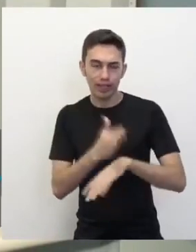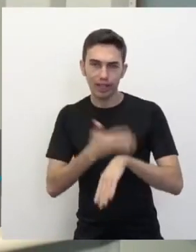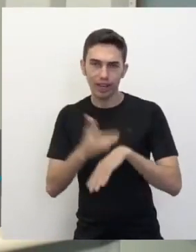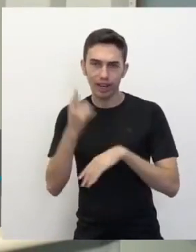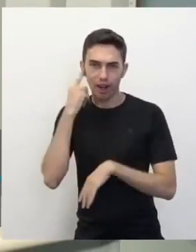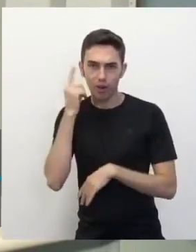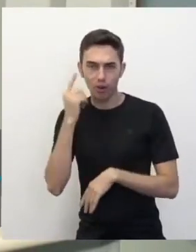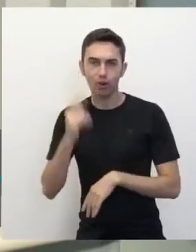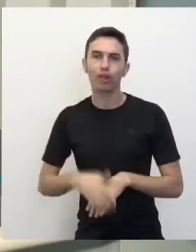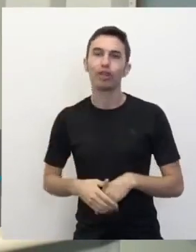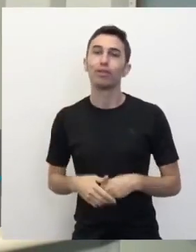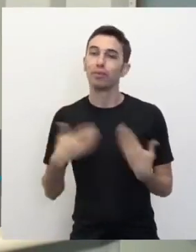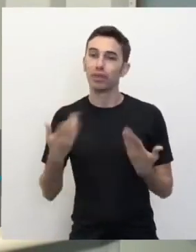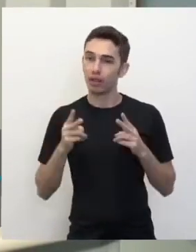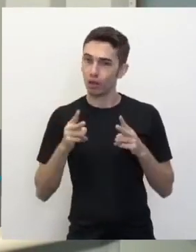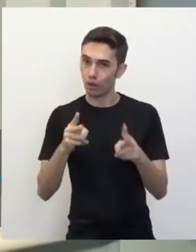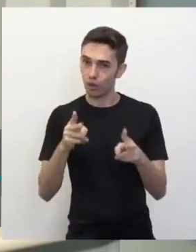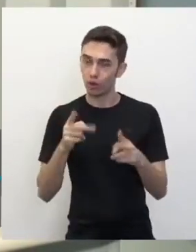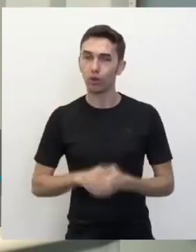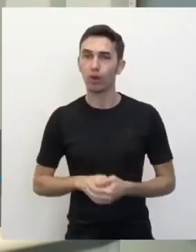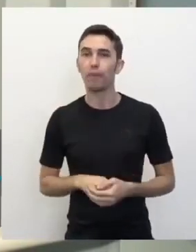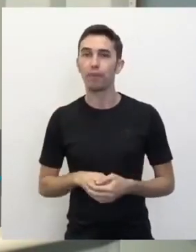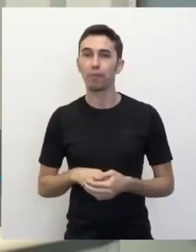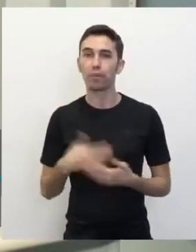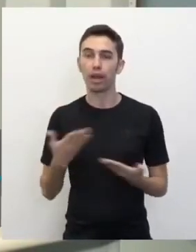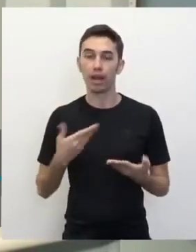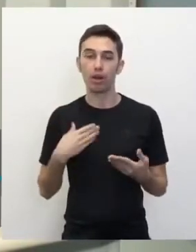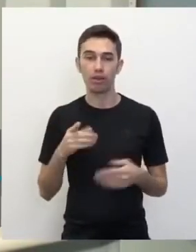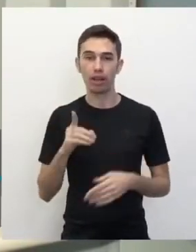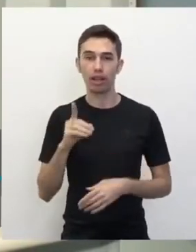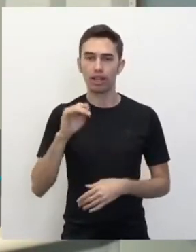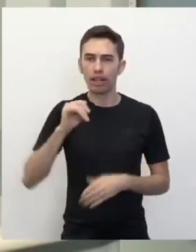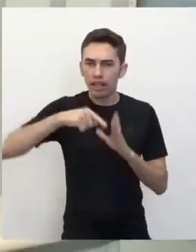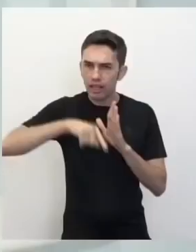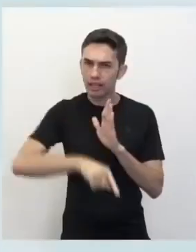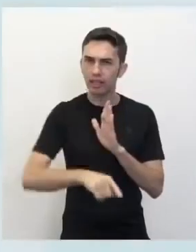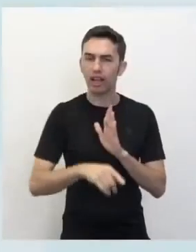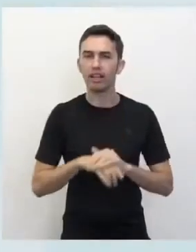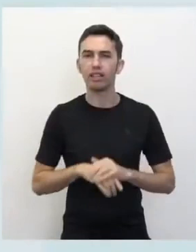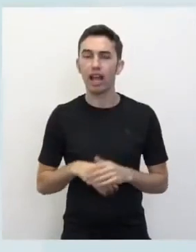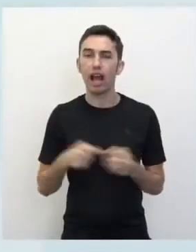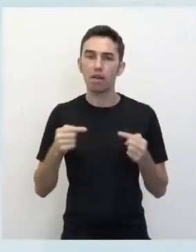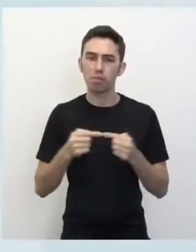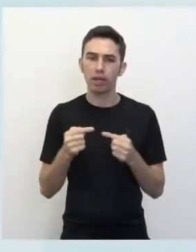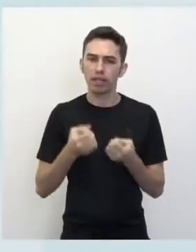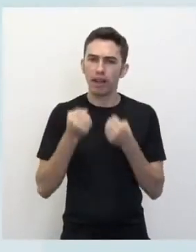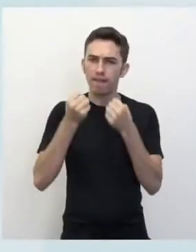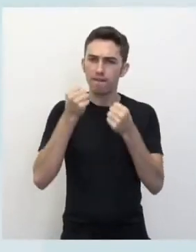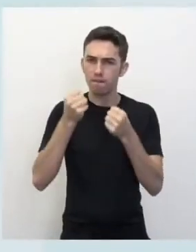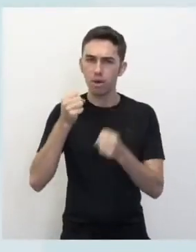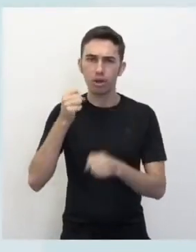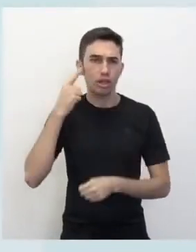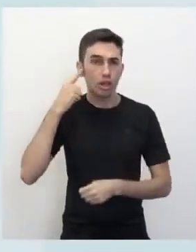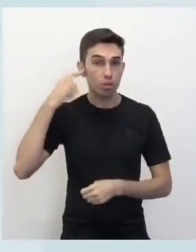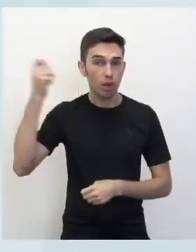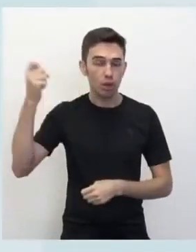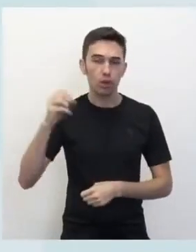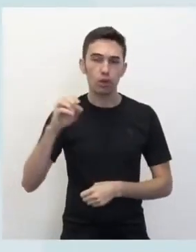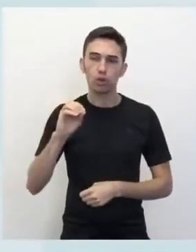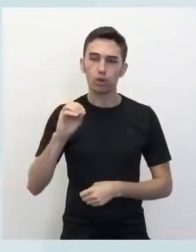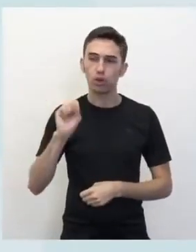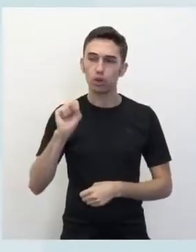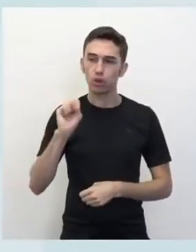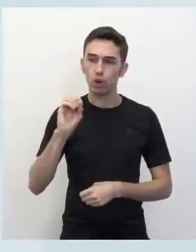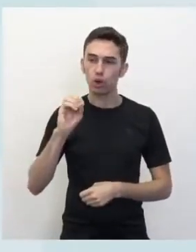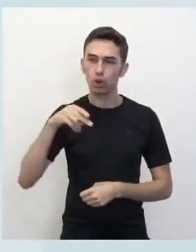vai continuar. Agora a gente vai falar sobre intensidade. A intensidade é a força do som, chamado de sonoridade. É a